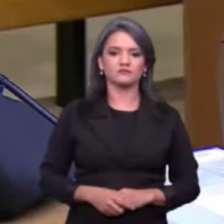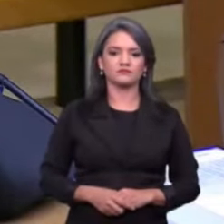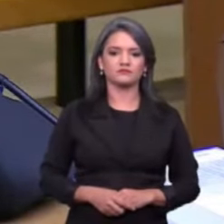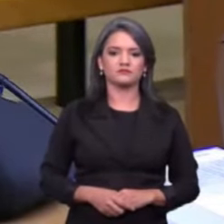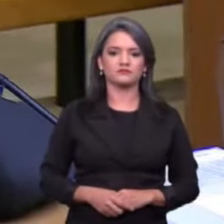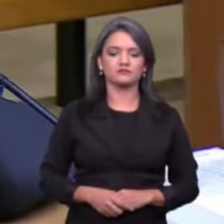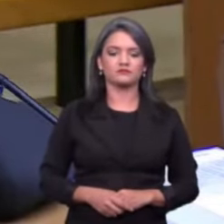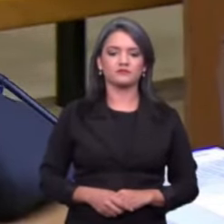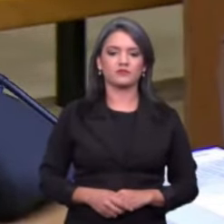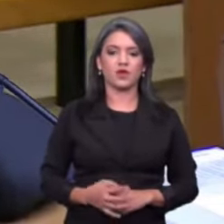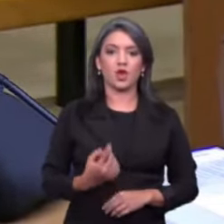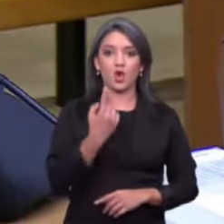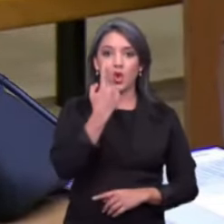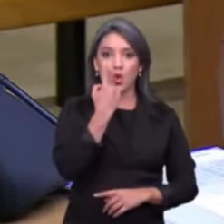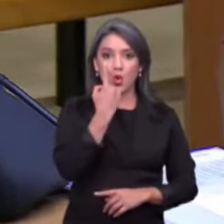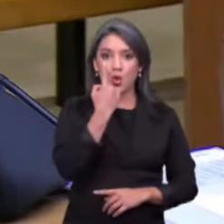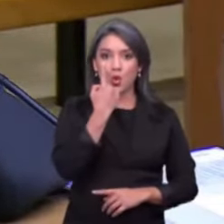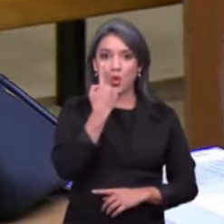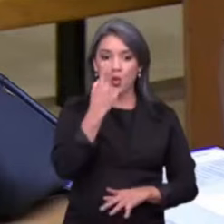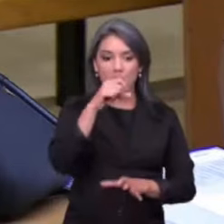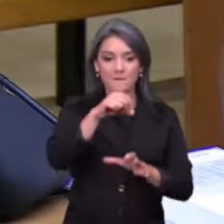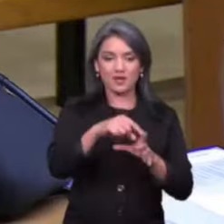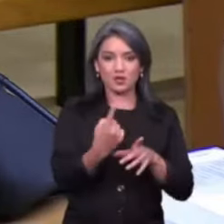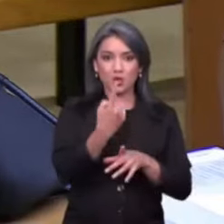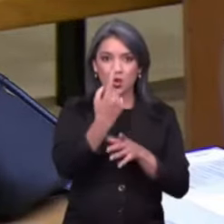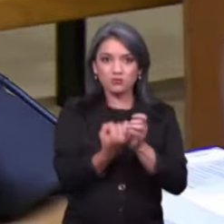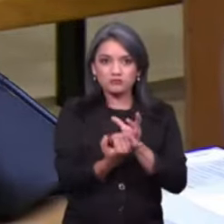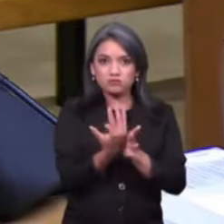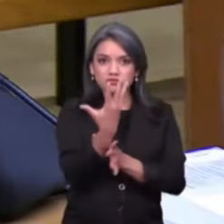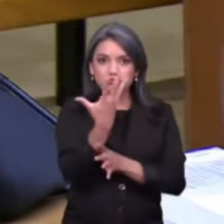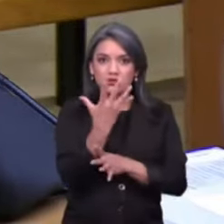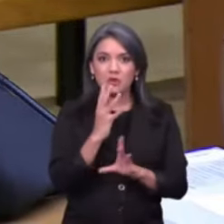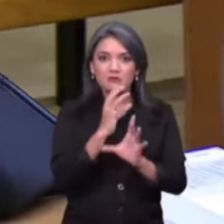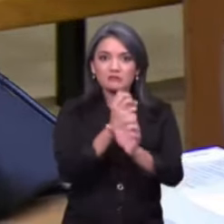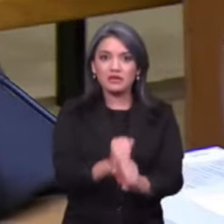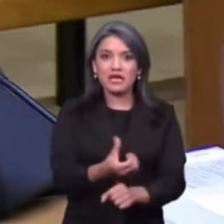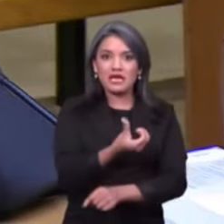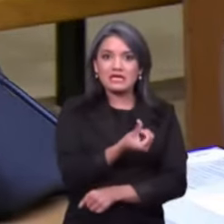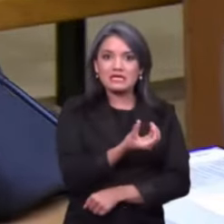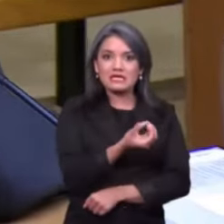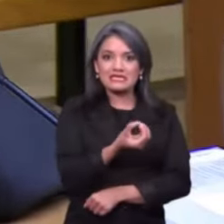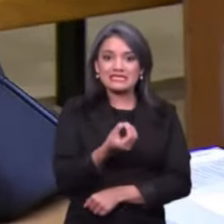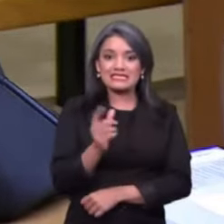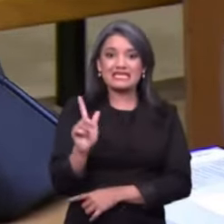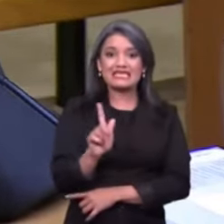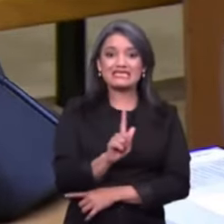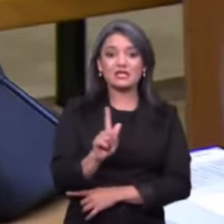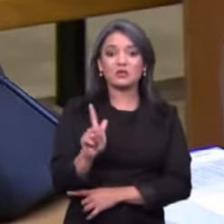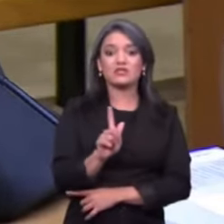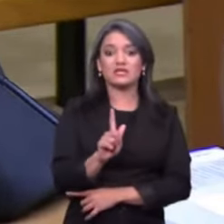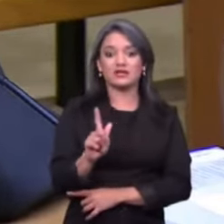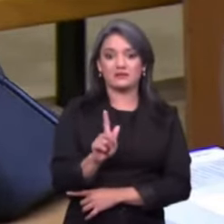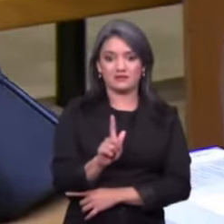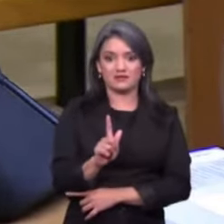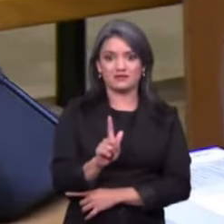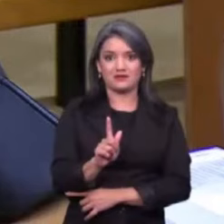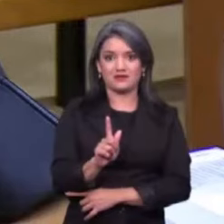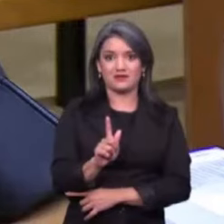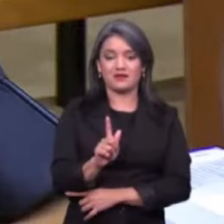Uma única planta produz até 600 gramas de 6 a 8 semanas, considerando as condições climáticas na